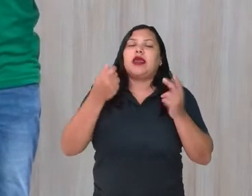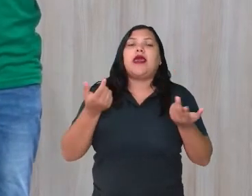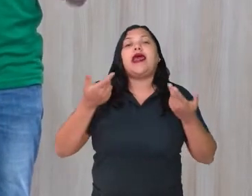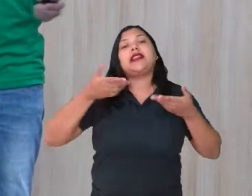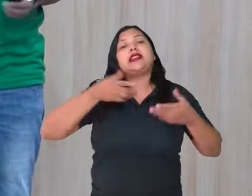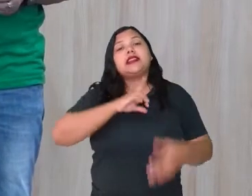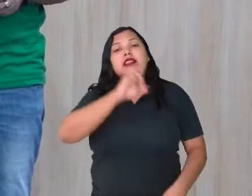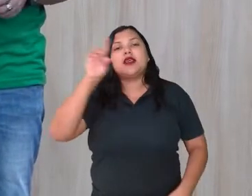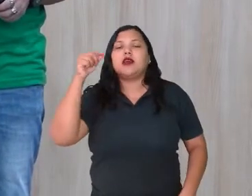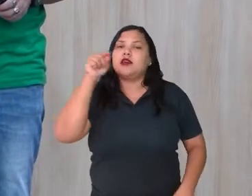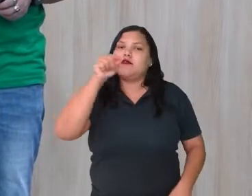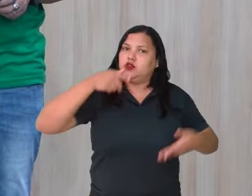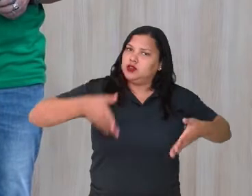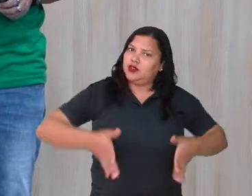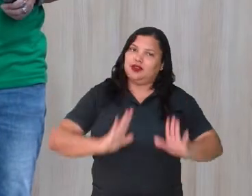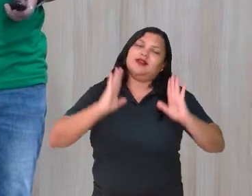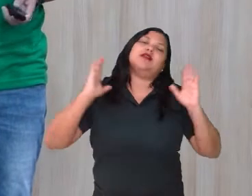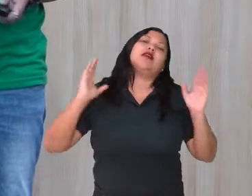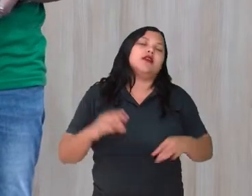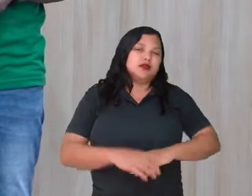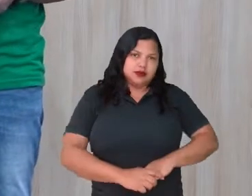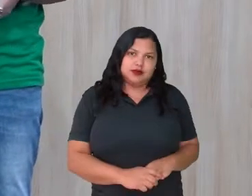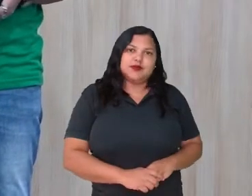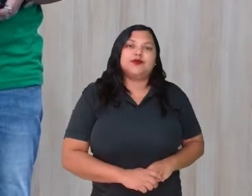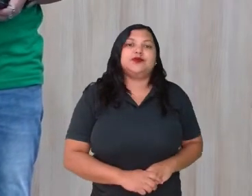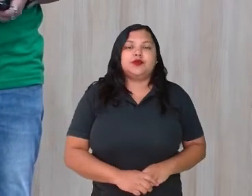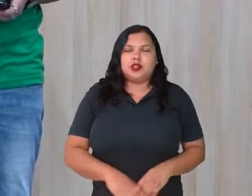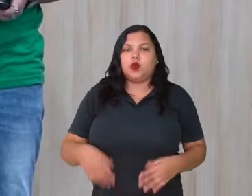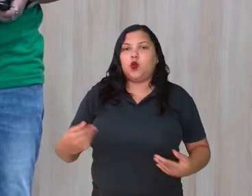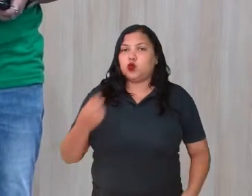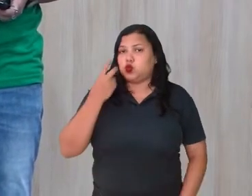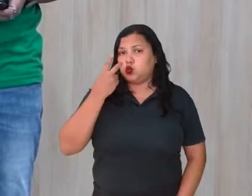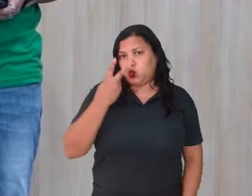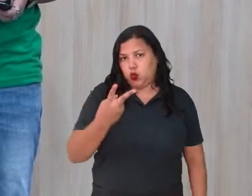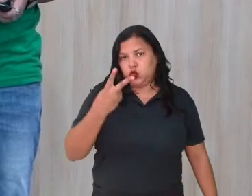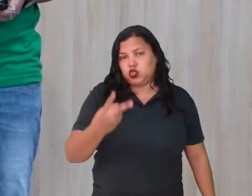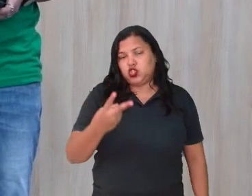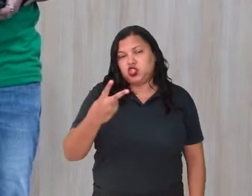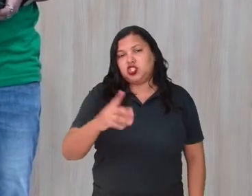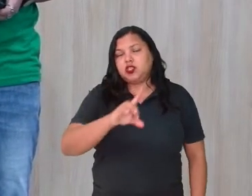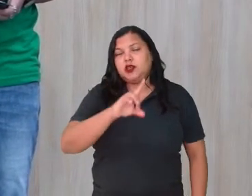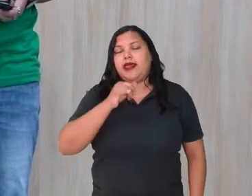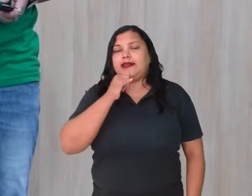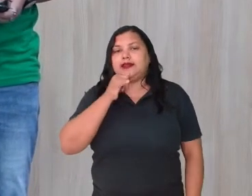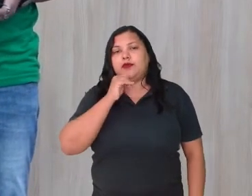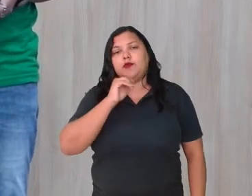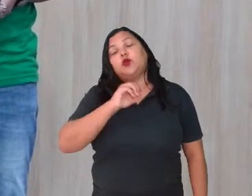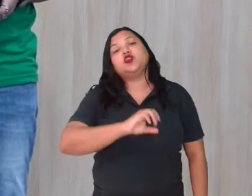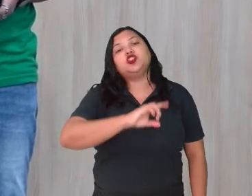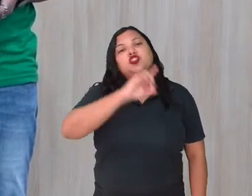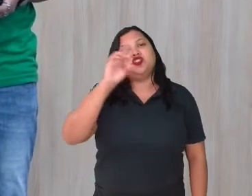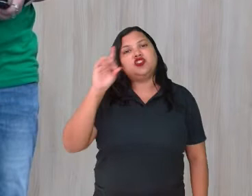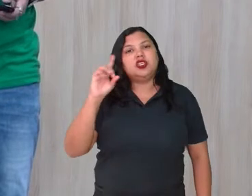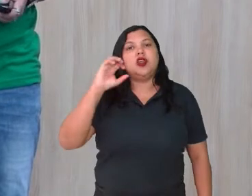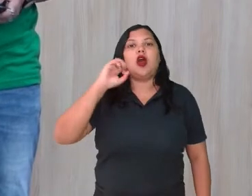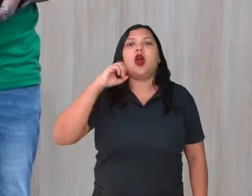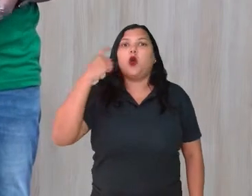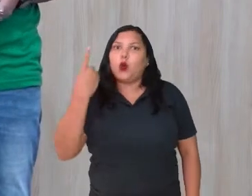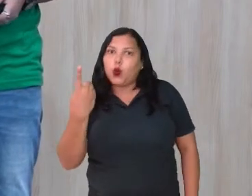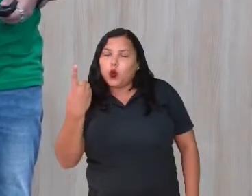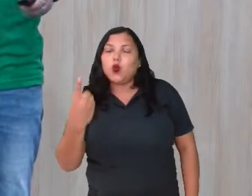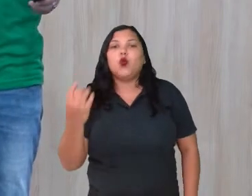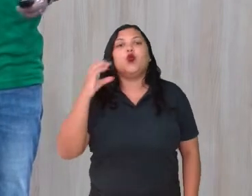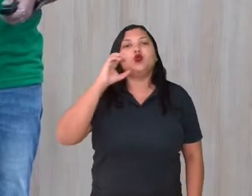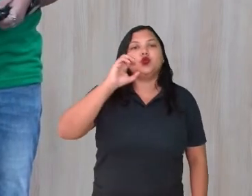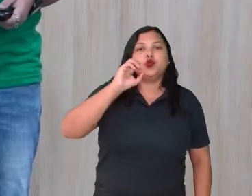e a sua senha vai ser a data do seu nascimento. 2 dígitos para o dia, 2 dígitos para o mês e 4 dígitos para o ano,